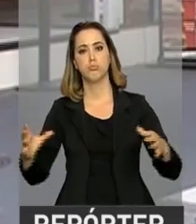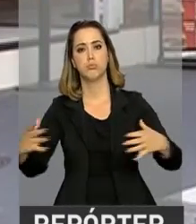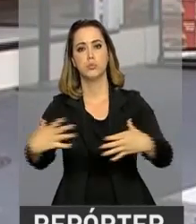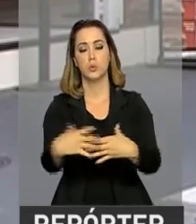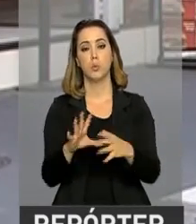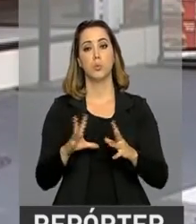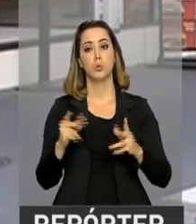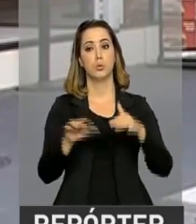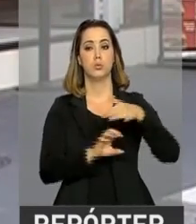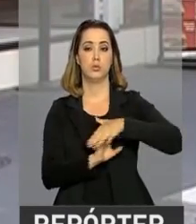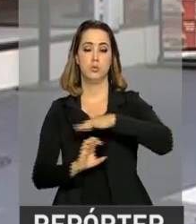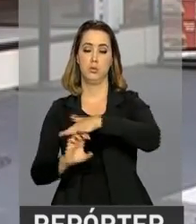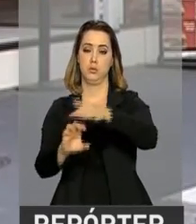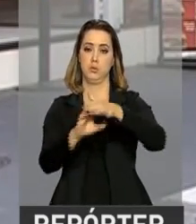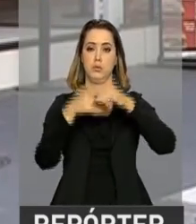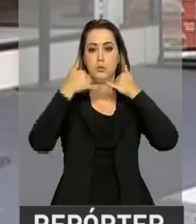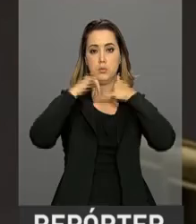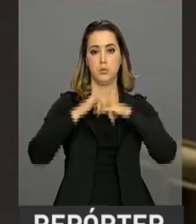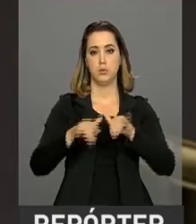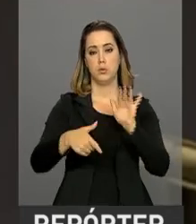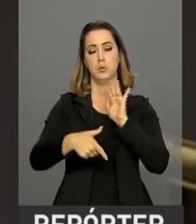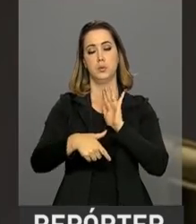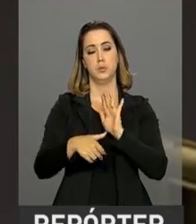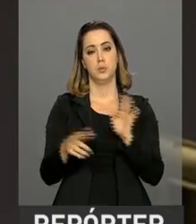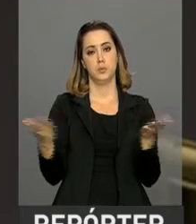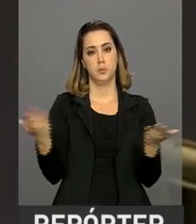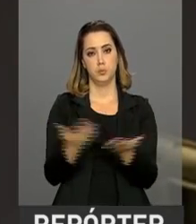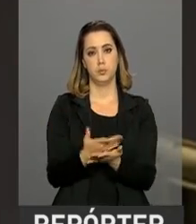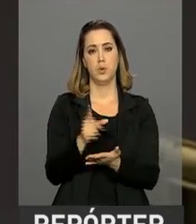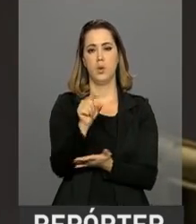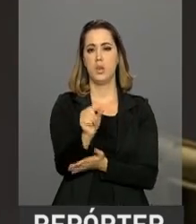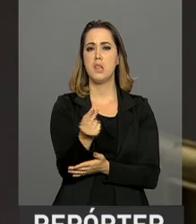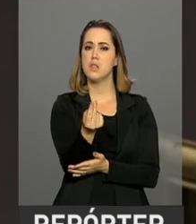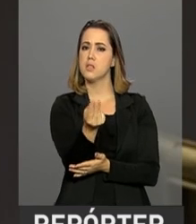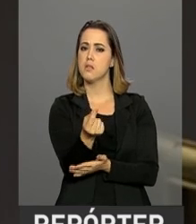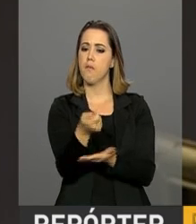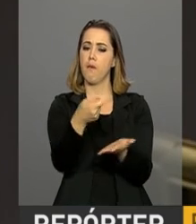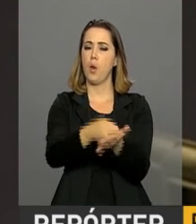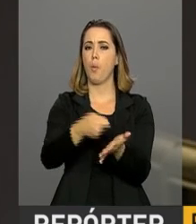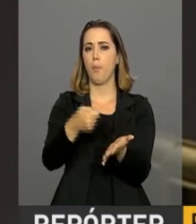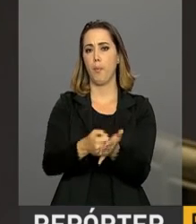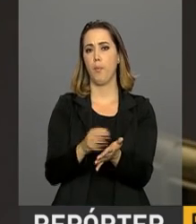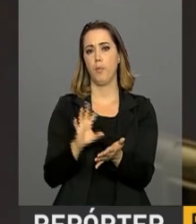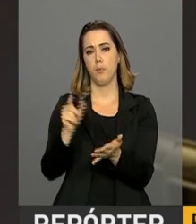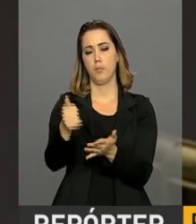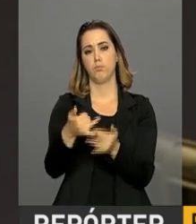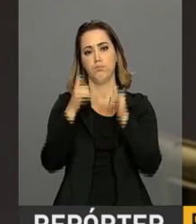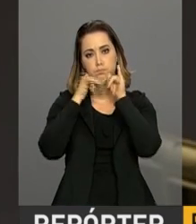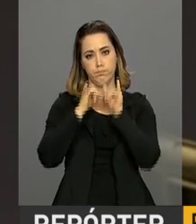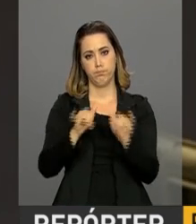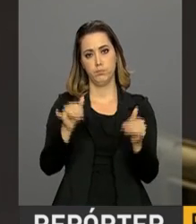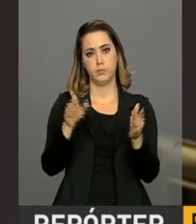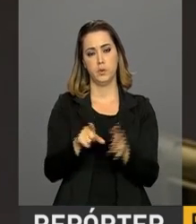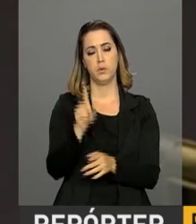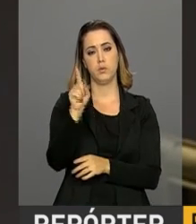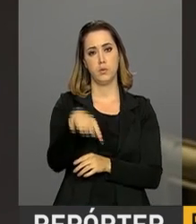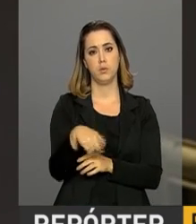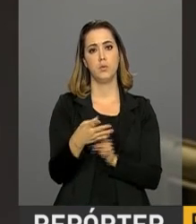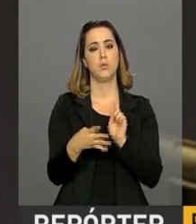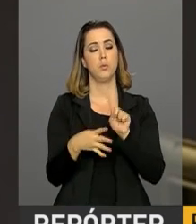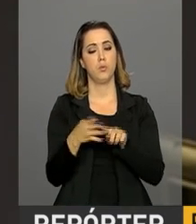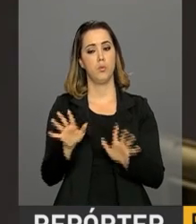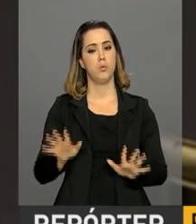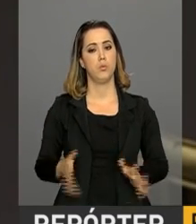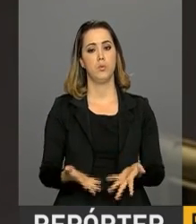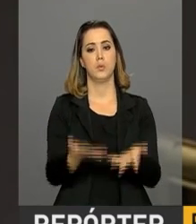era responsabilidade da Eletrobras. Esse encargo ele tem diversas finalidades, mas as cinco principais que poderia citar, ele